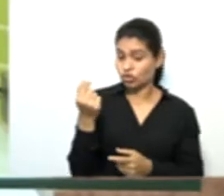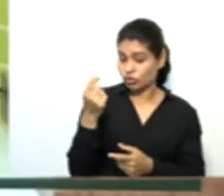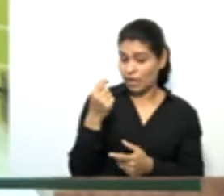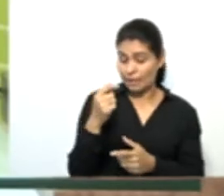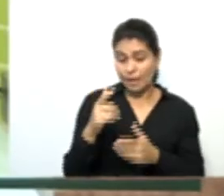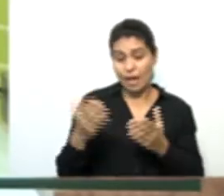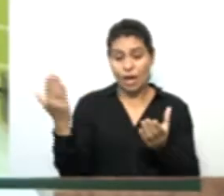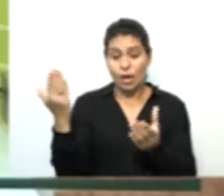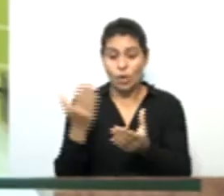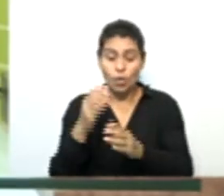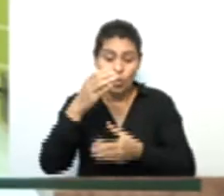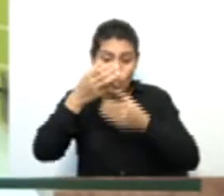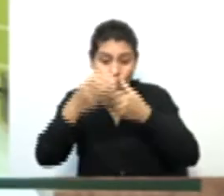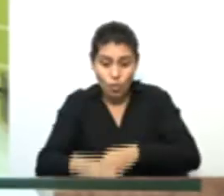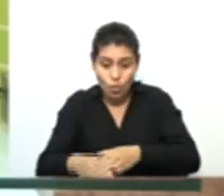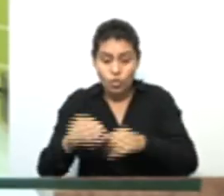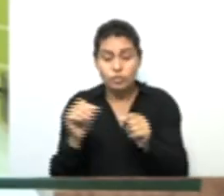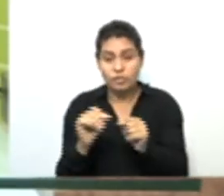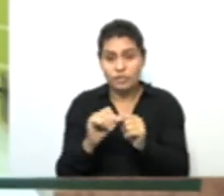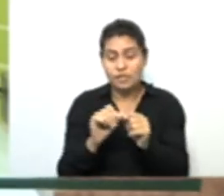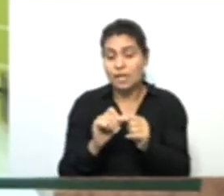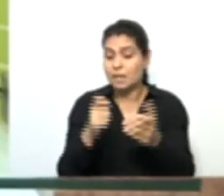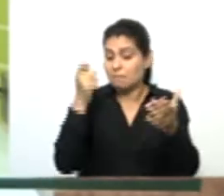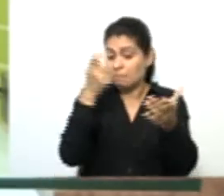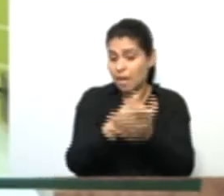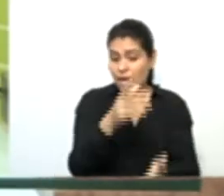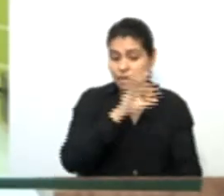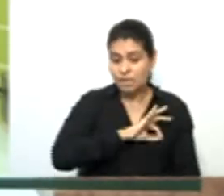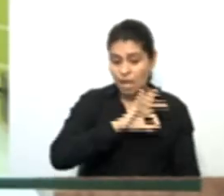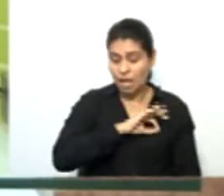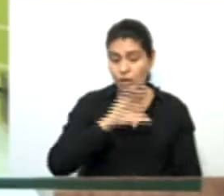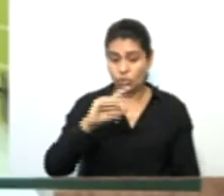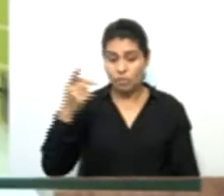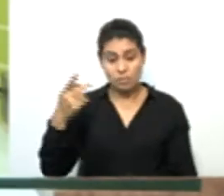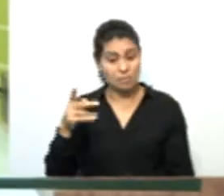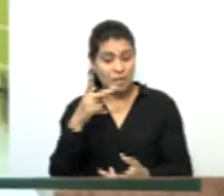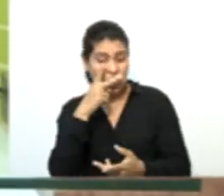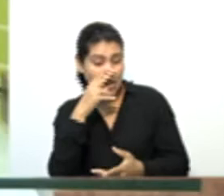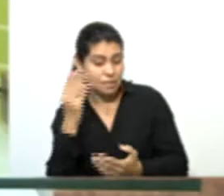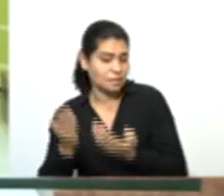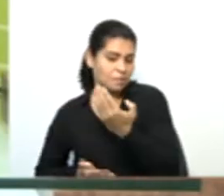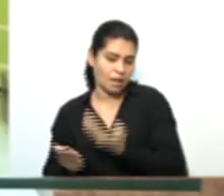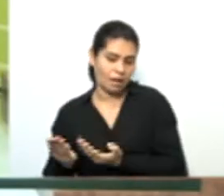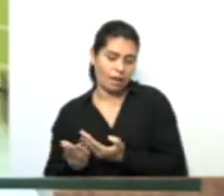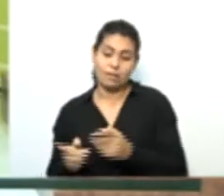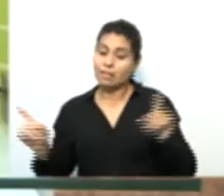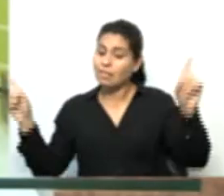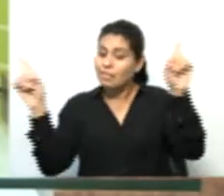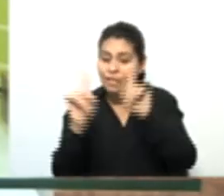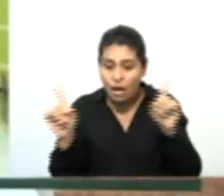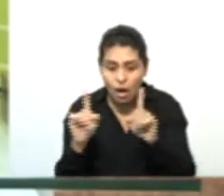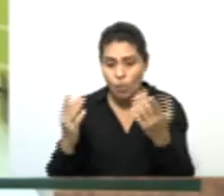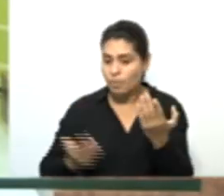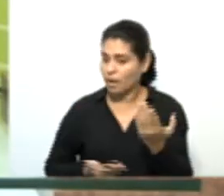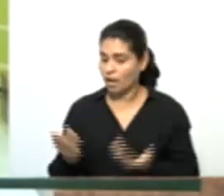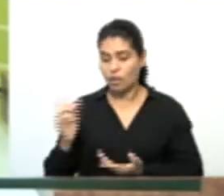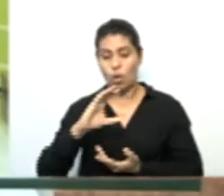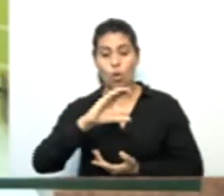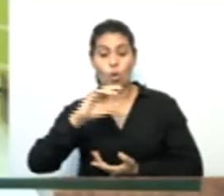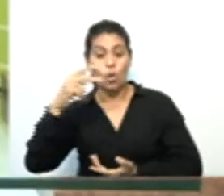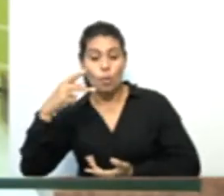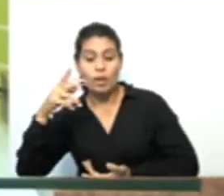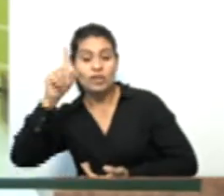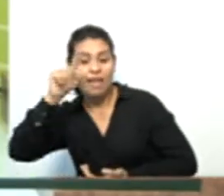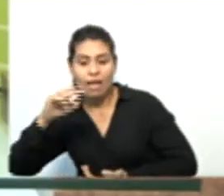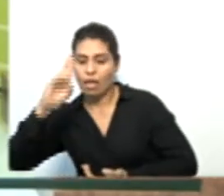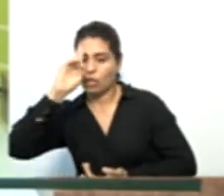licitações e, na verdade, pagam salário para os cooperados como se fossem empregados. E não são empregados. Os cooperados são donos